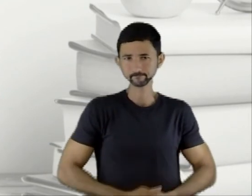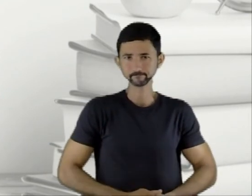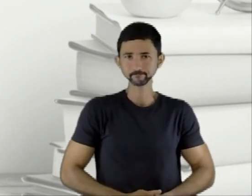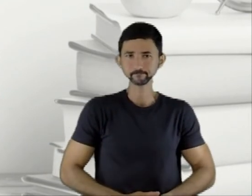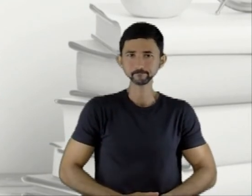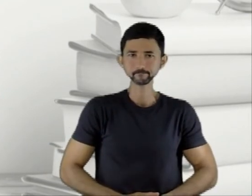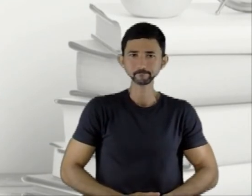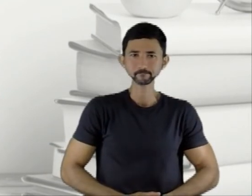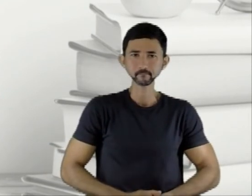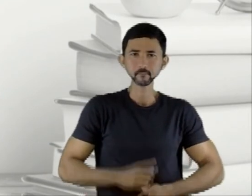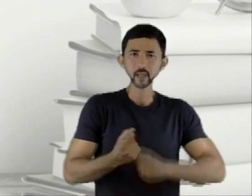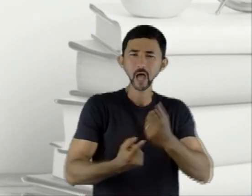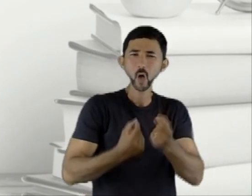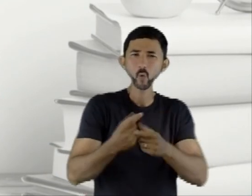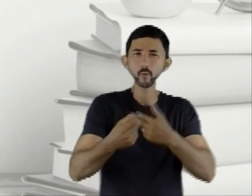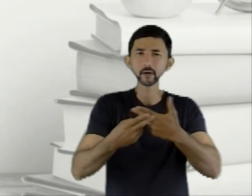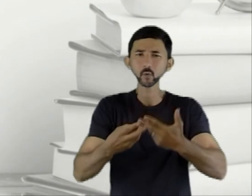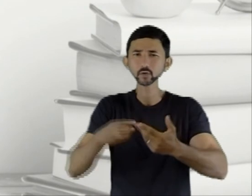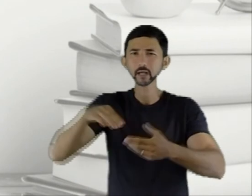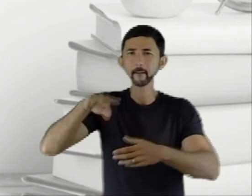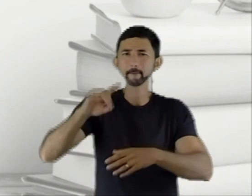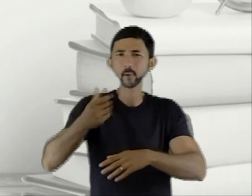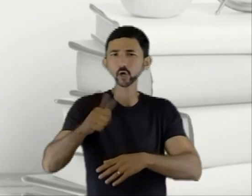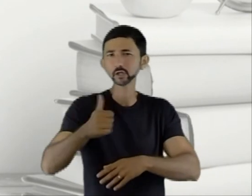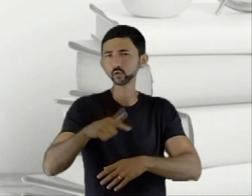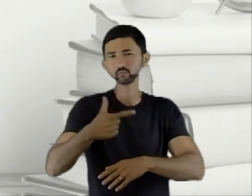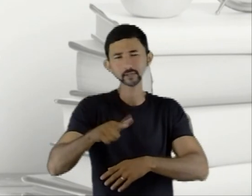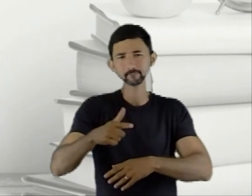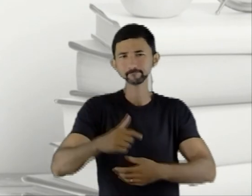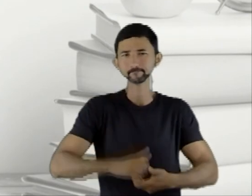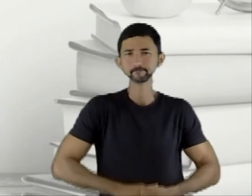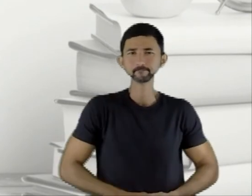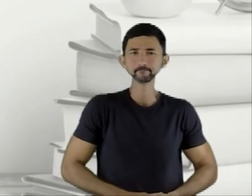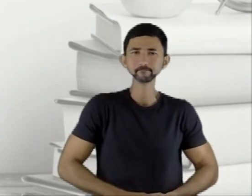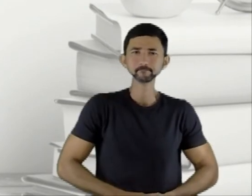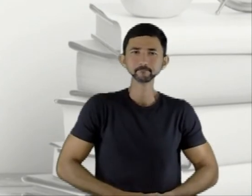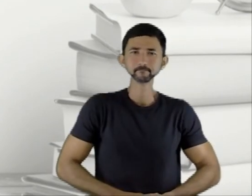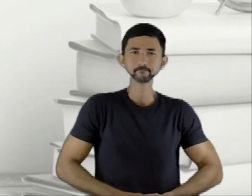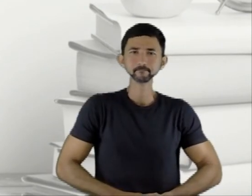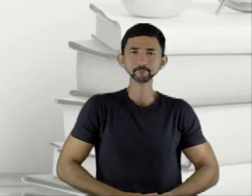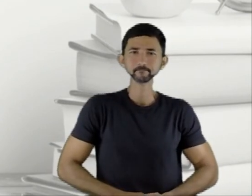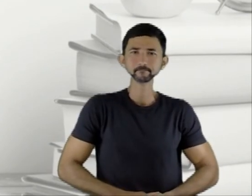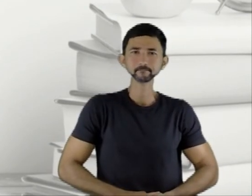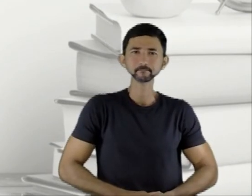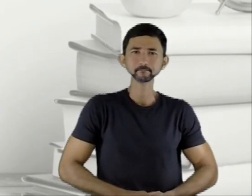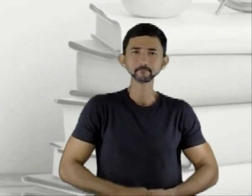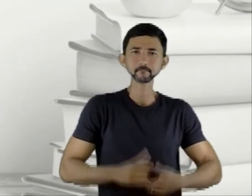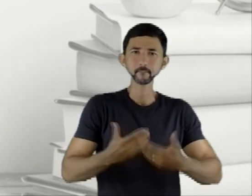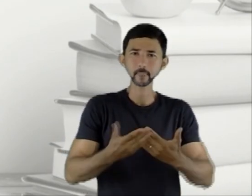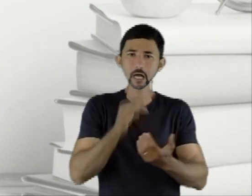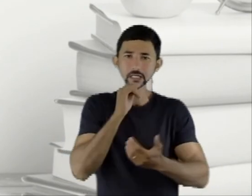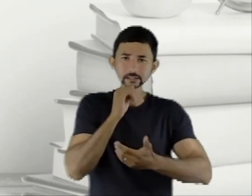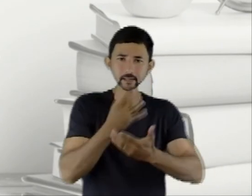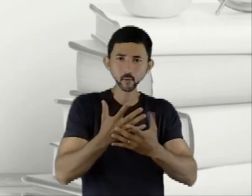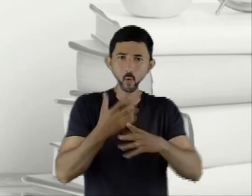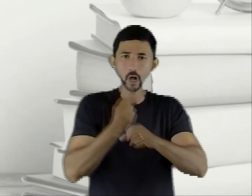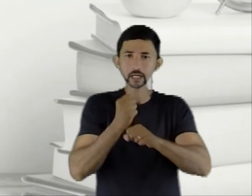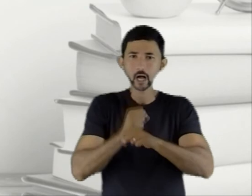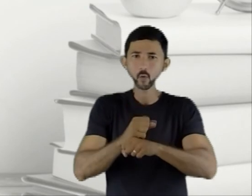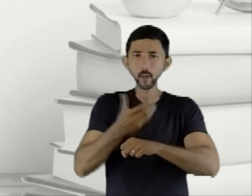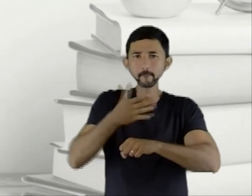Em alguns casos, a moda nem vai existir, certo? Então, o valor médio